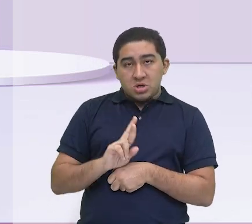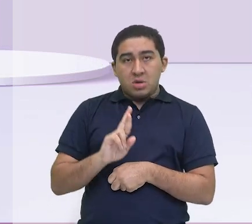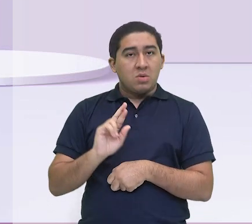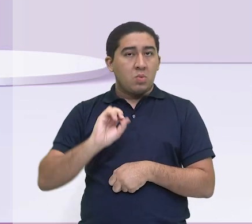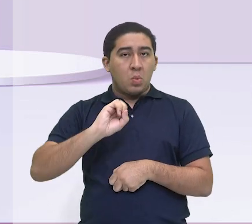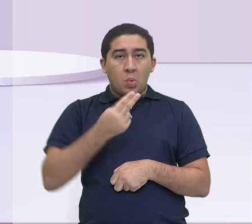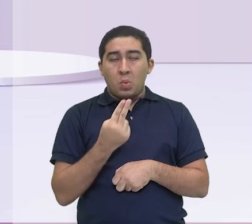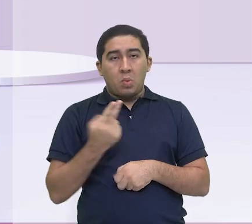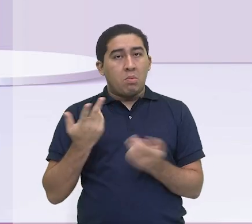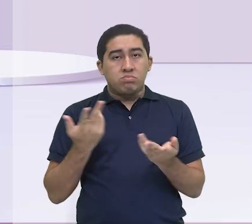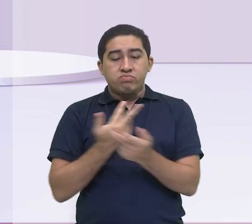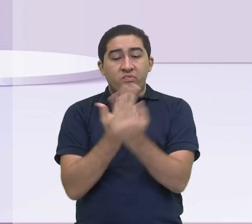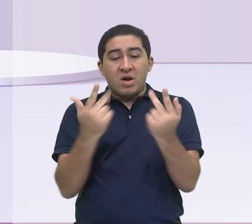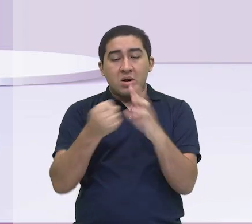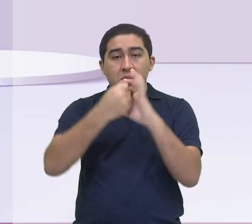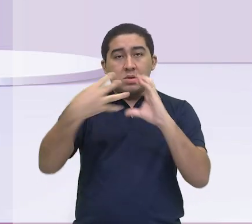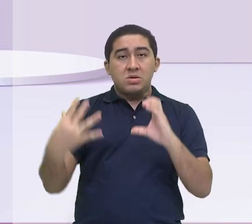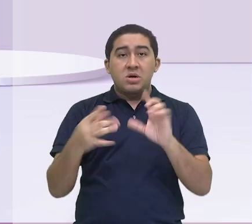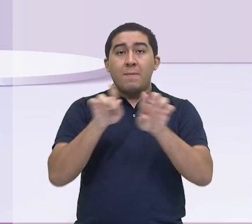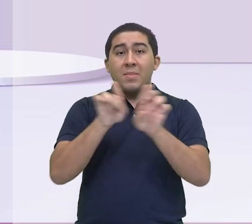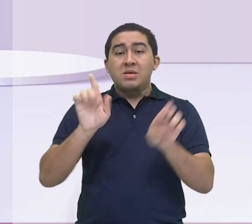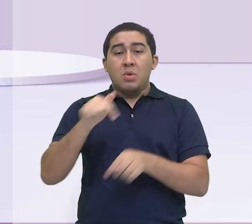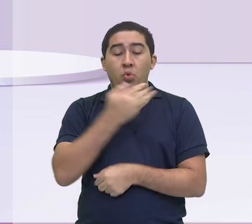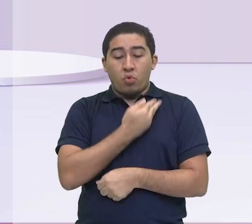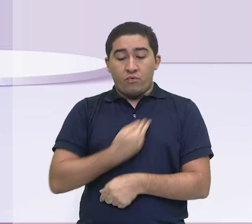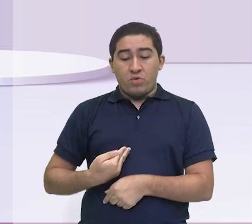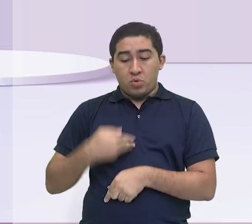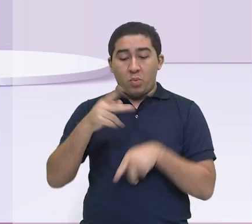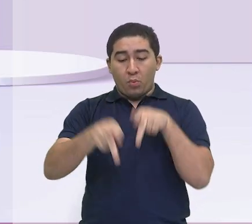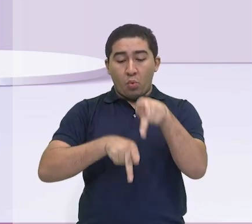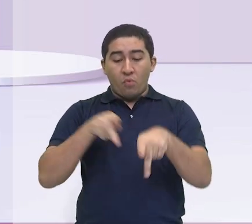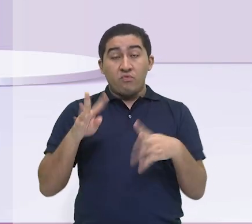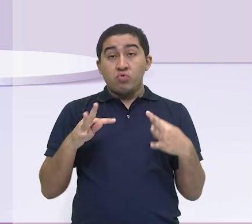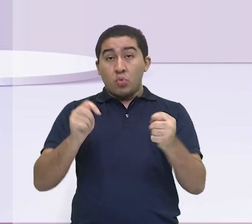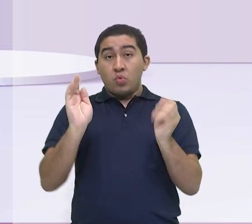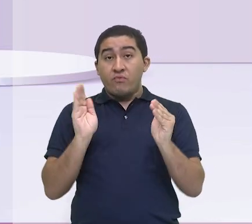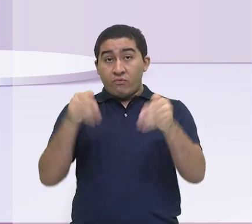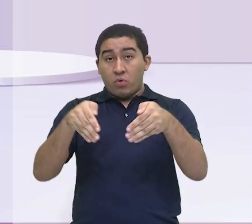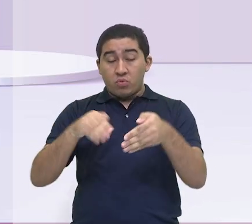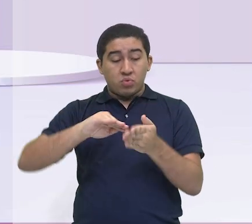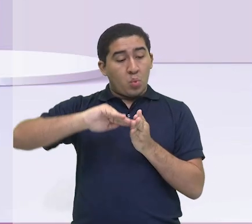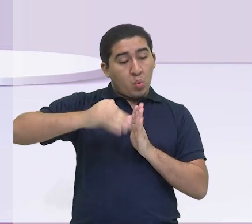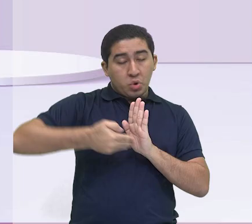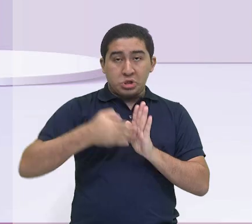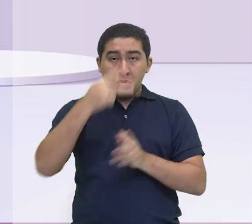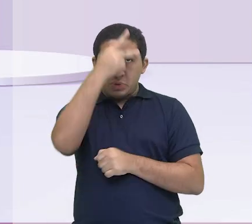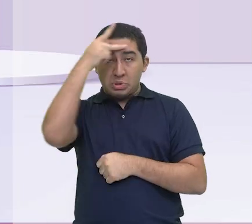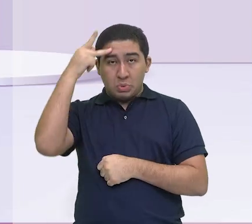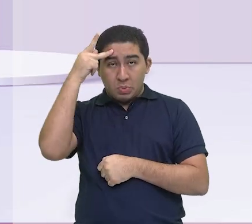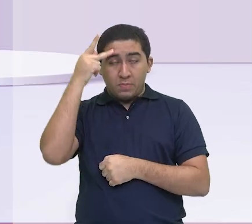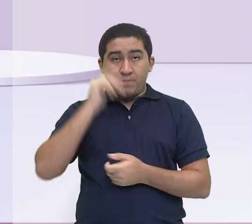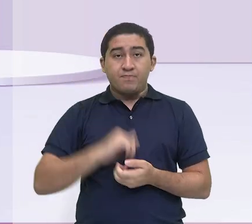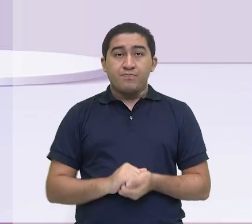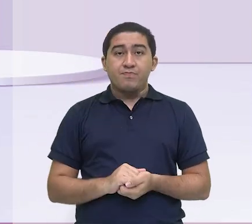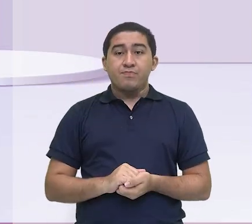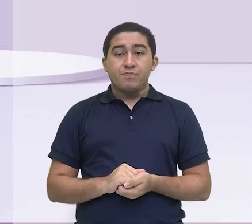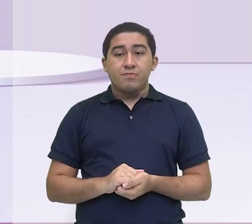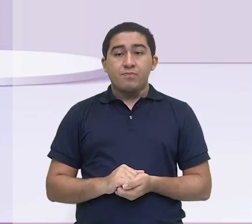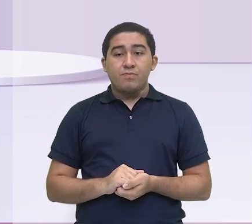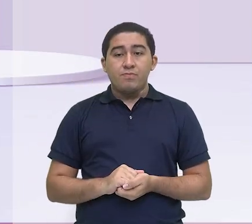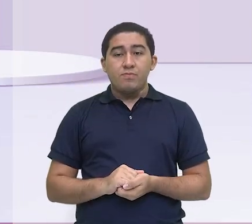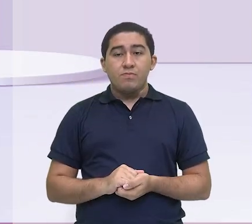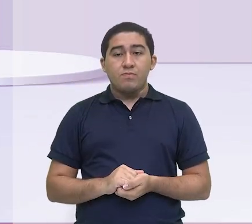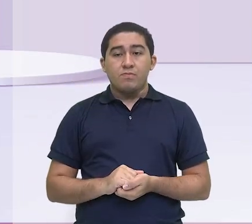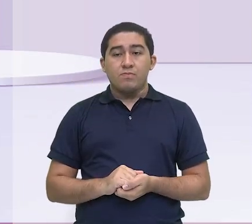Não importa, é para governar para o bem comum, é bem para todos. Então, isso que nós temos